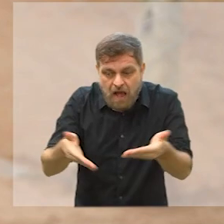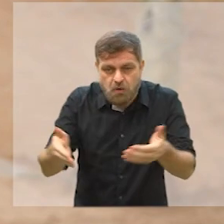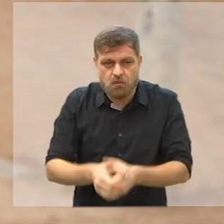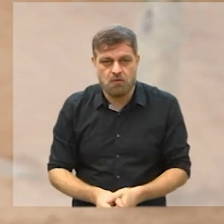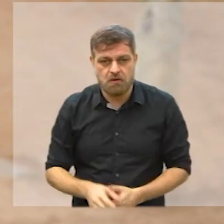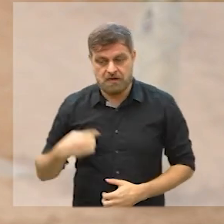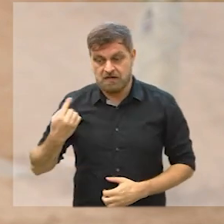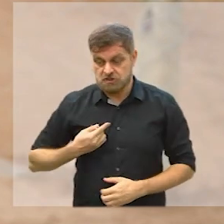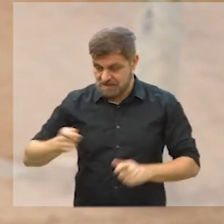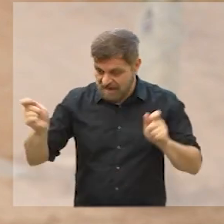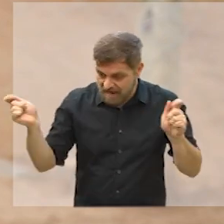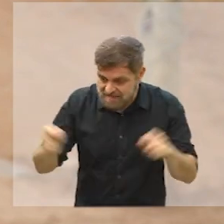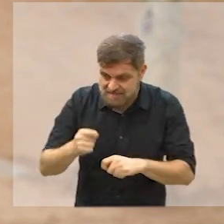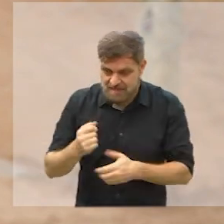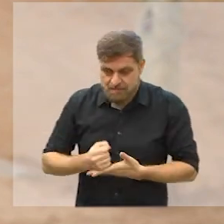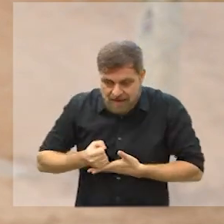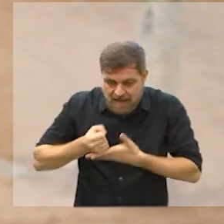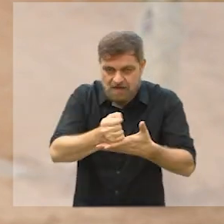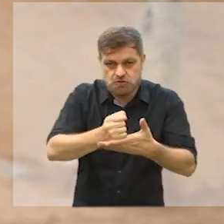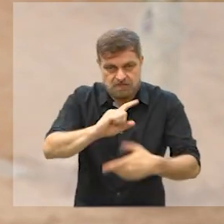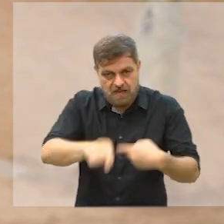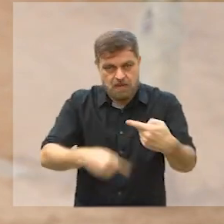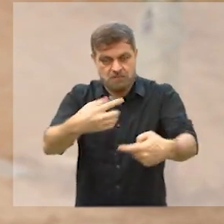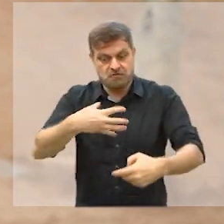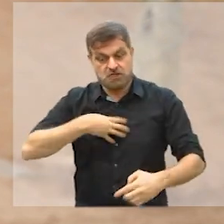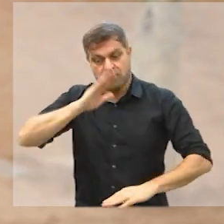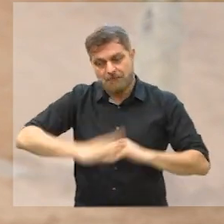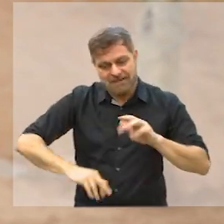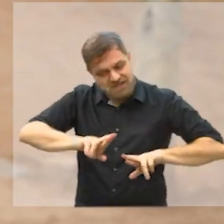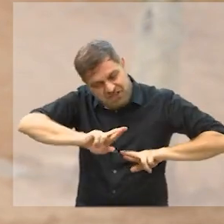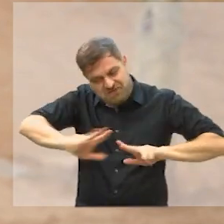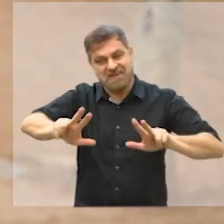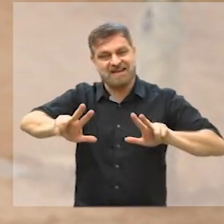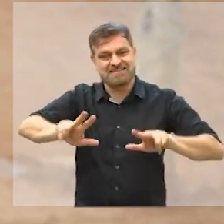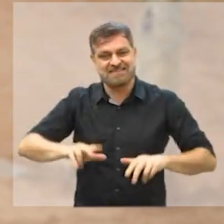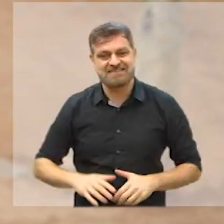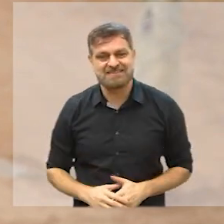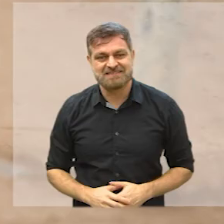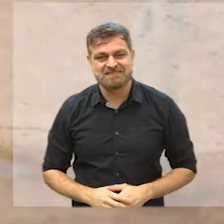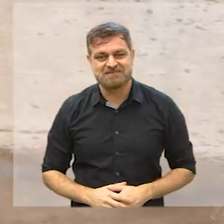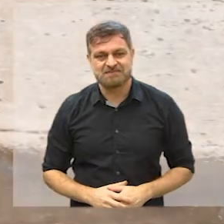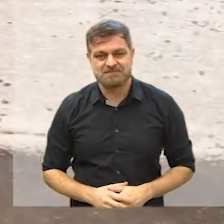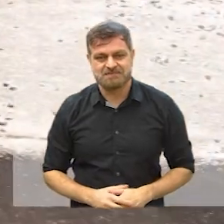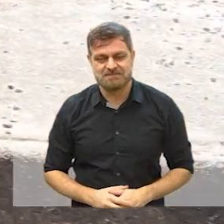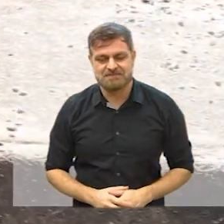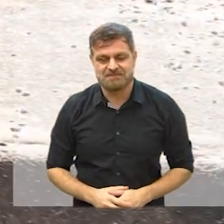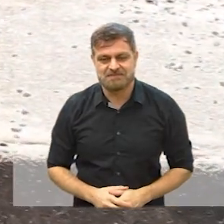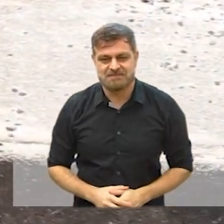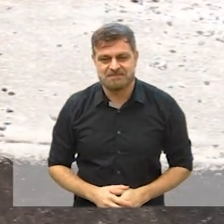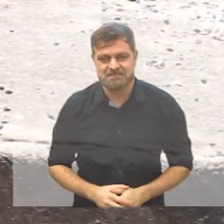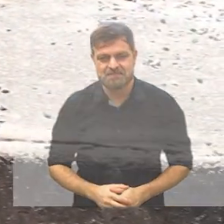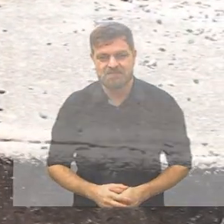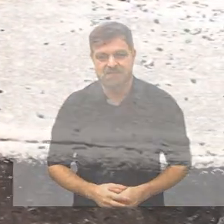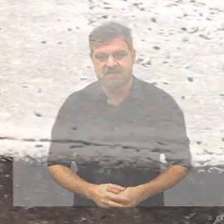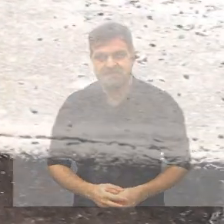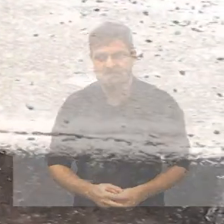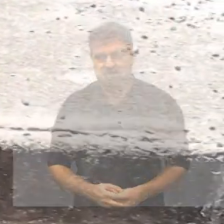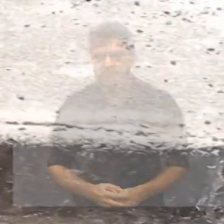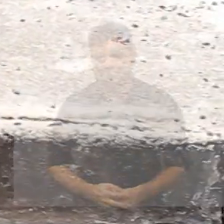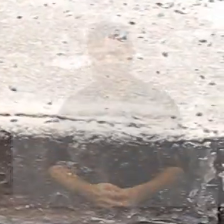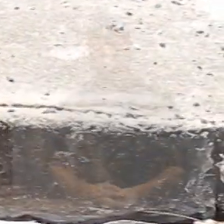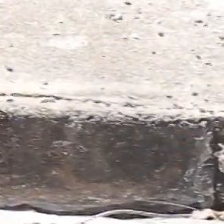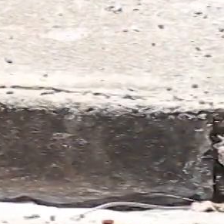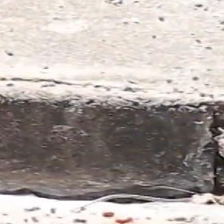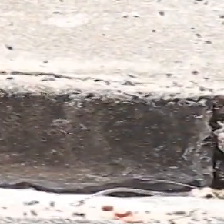que a gente tem a chance de mudar, de fazer a diferença. se não fica bravo não.